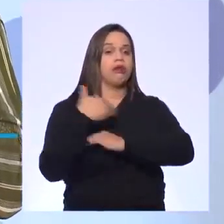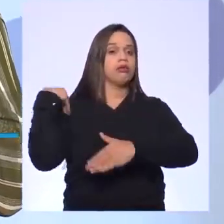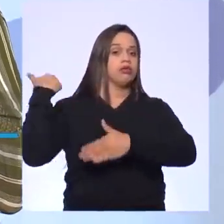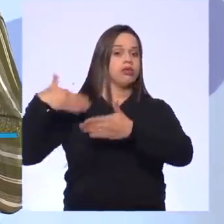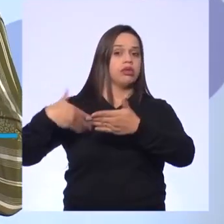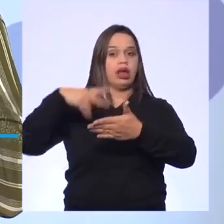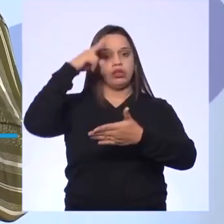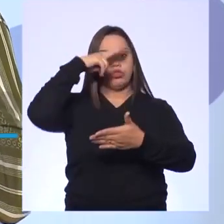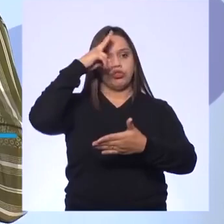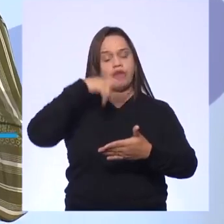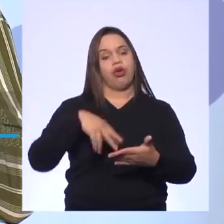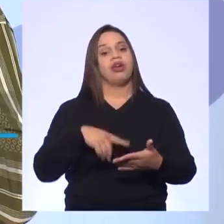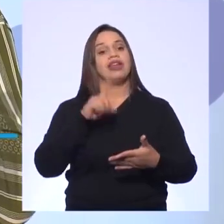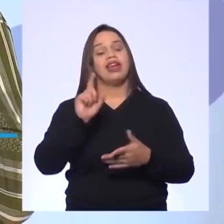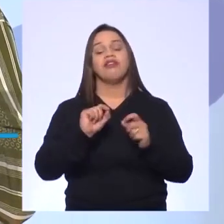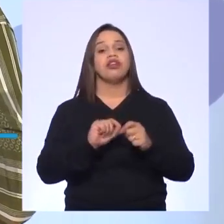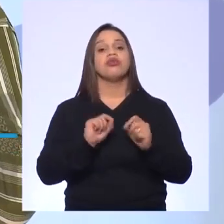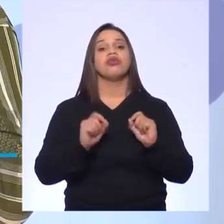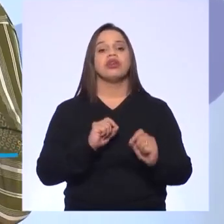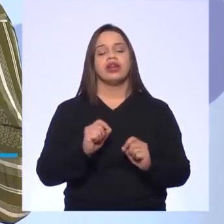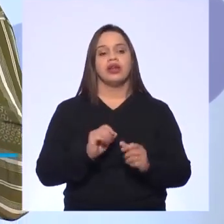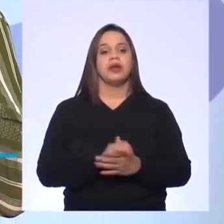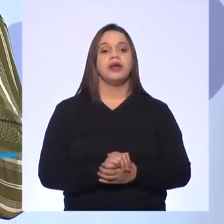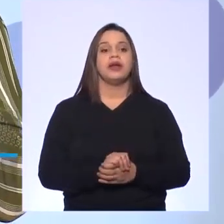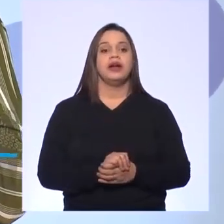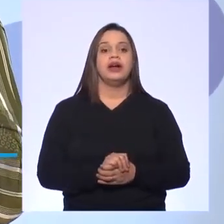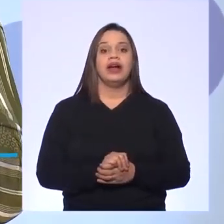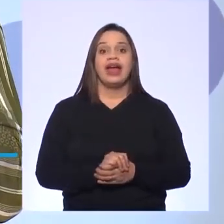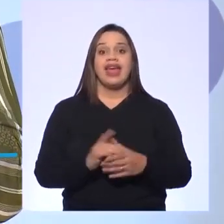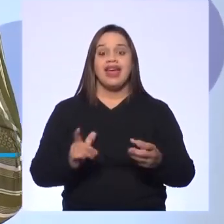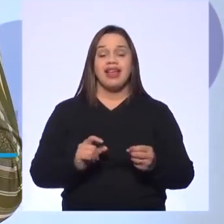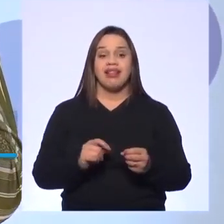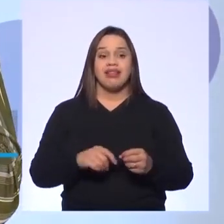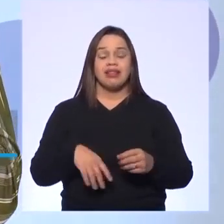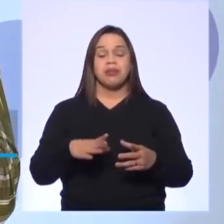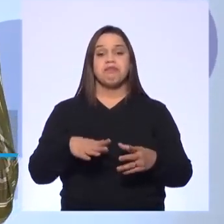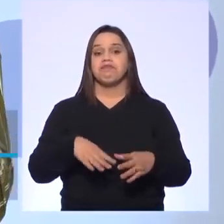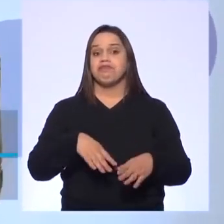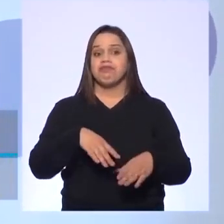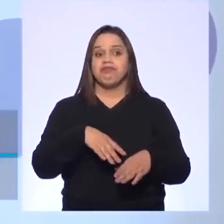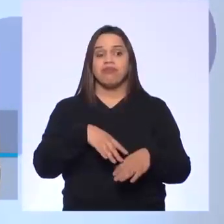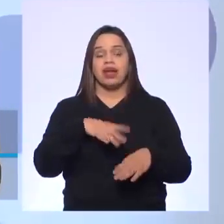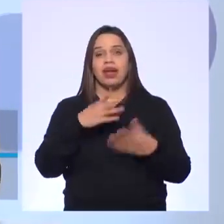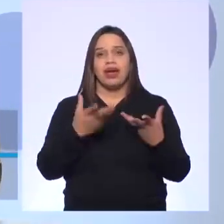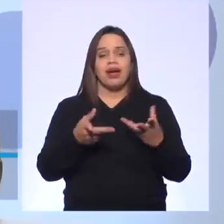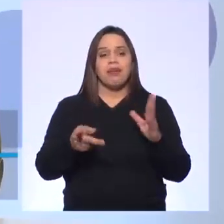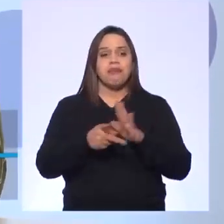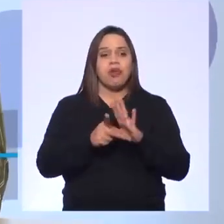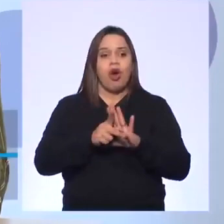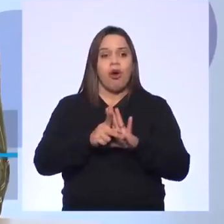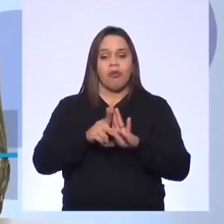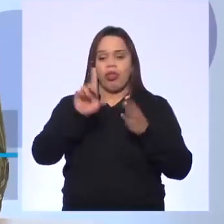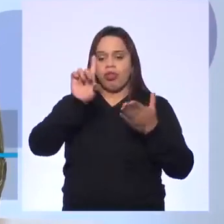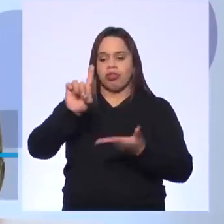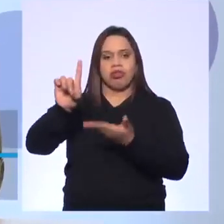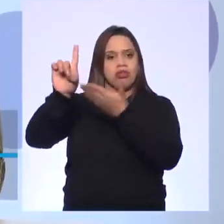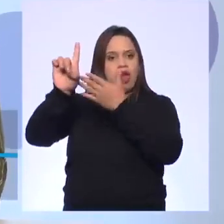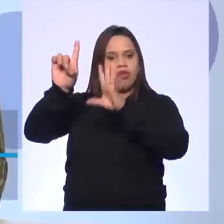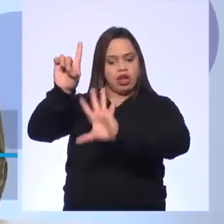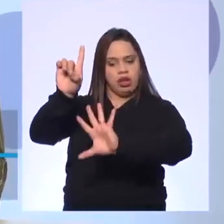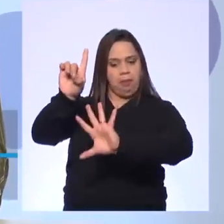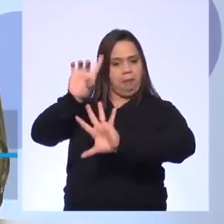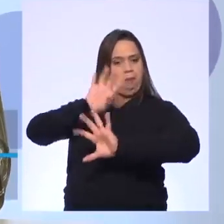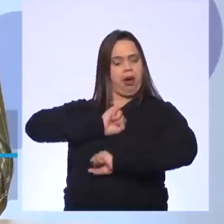intensificou, né, a personificação divina do imperador. Então, existia até